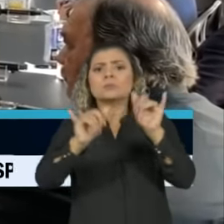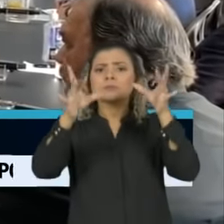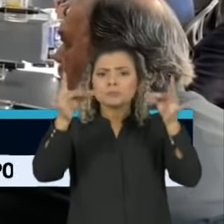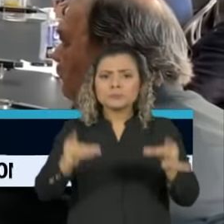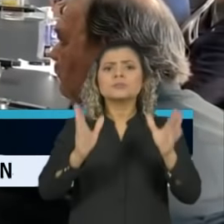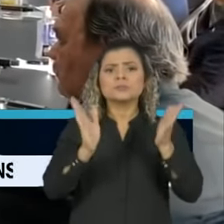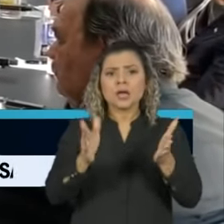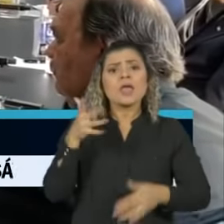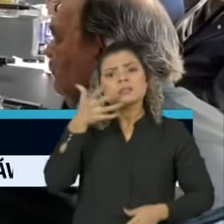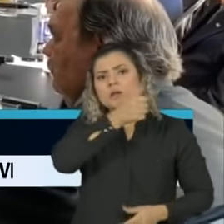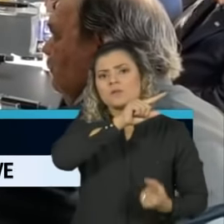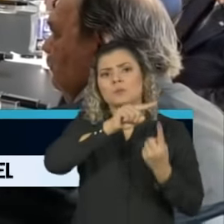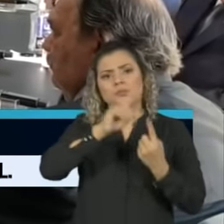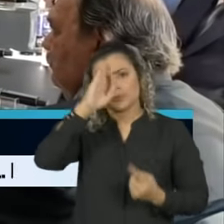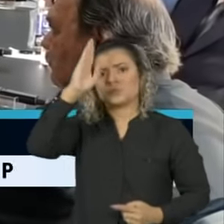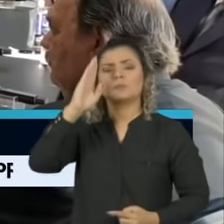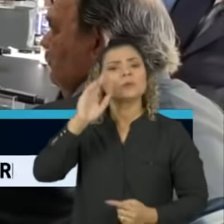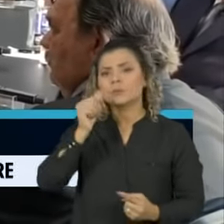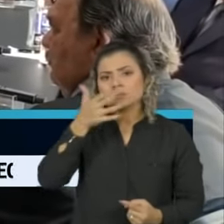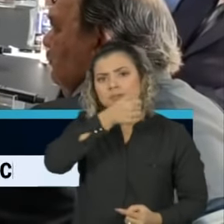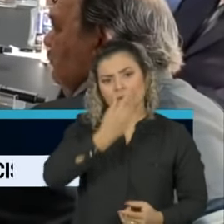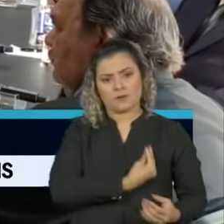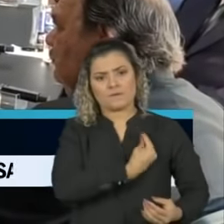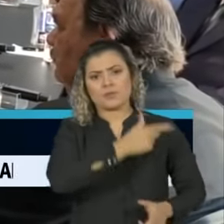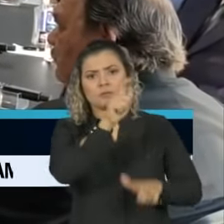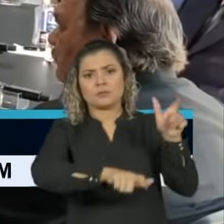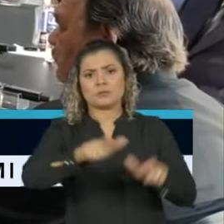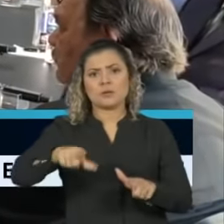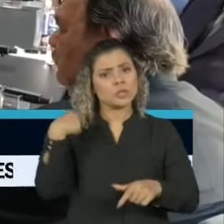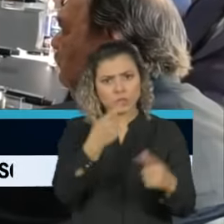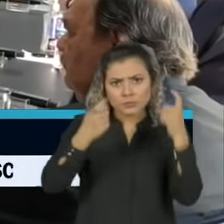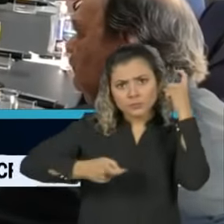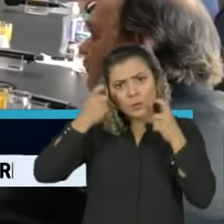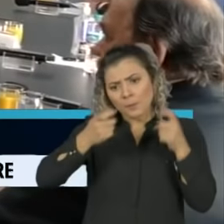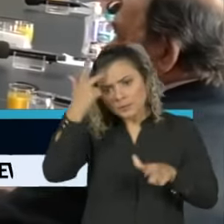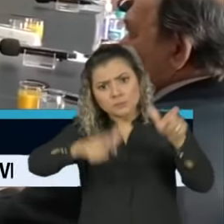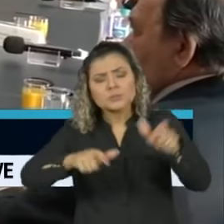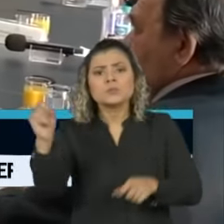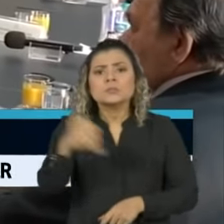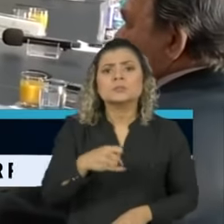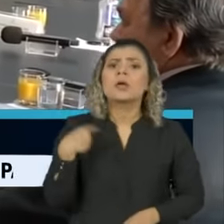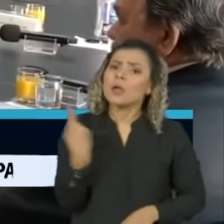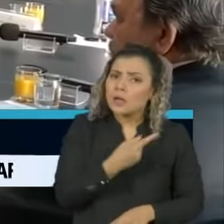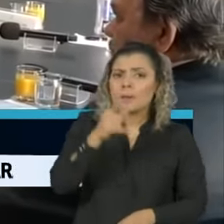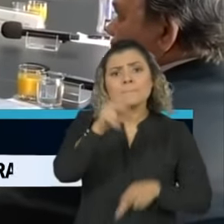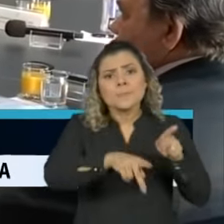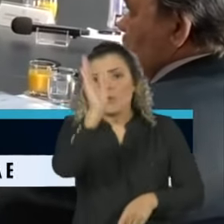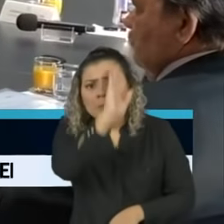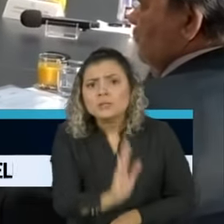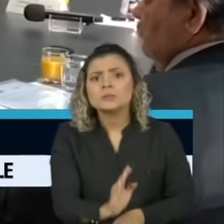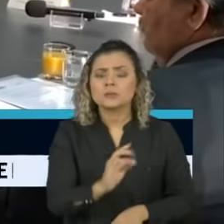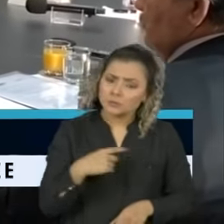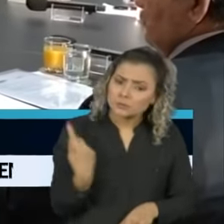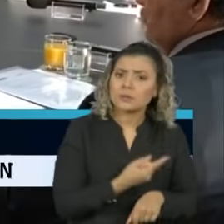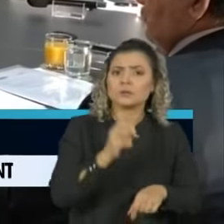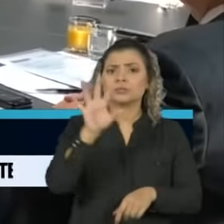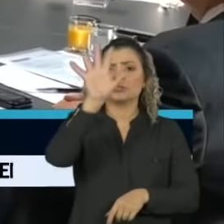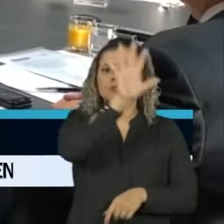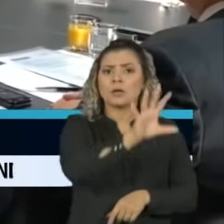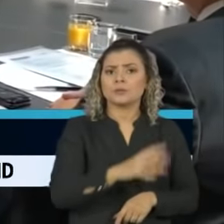é salvar vidas, presidente. Nós estamos preocupados com as vidas, salvar vidas de brasileiros nos nossos